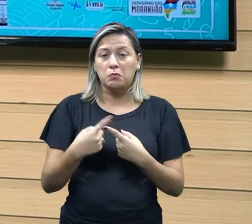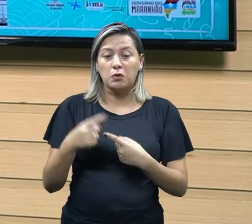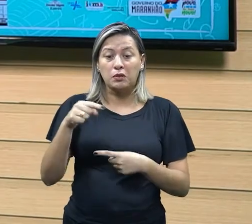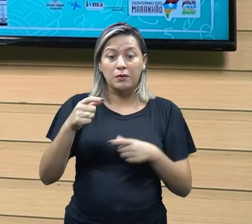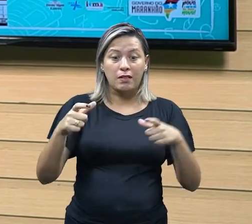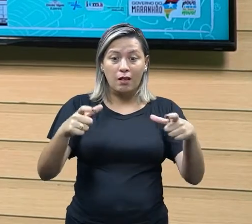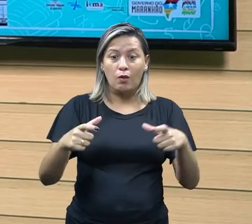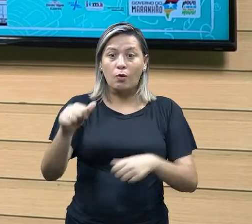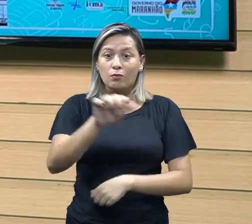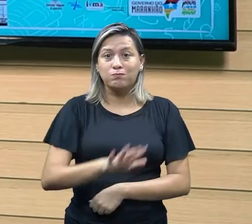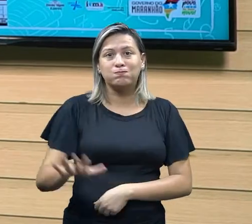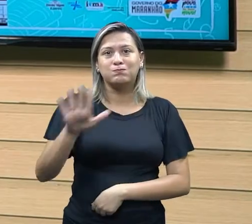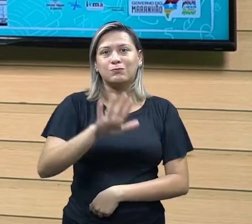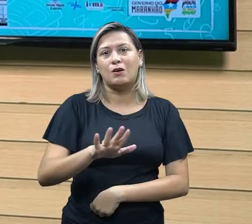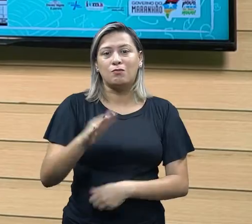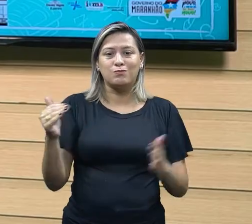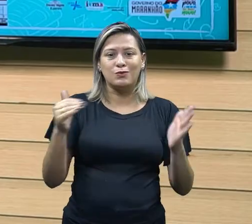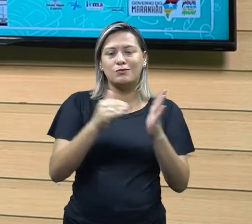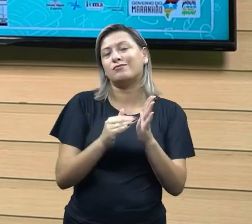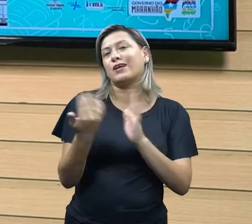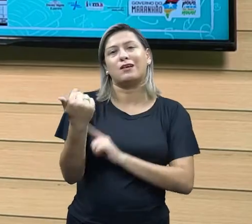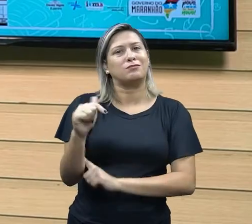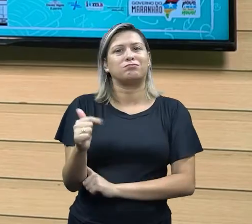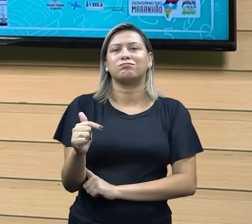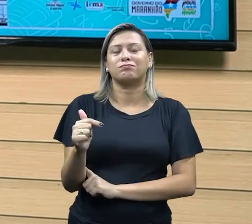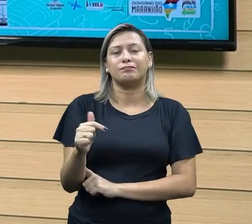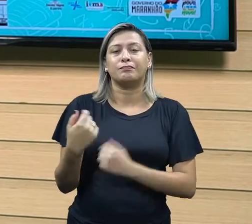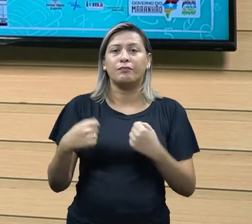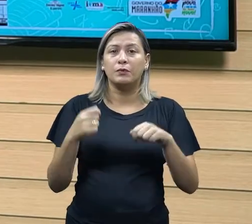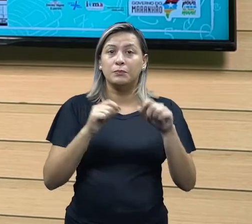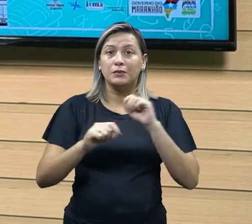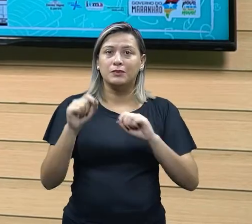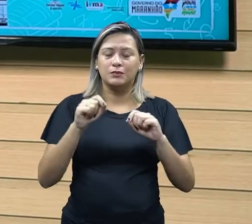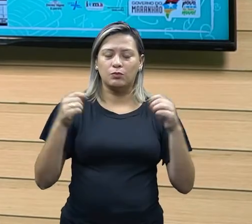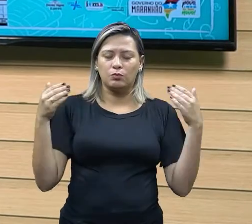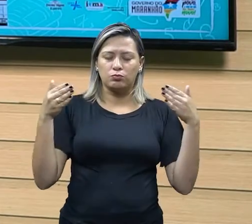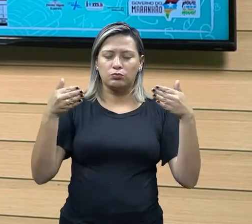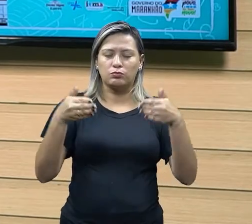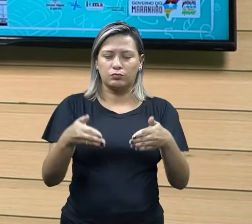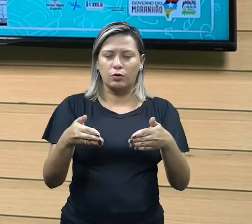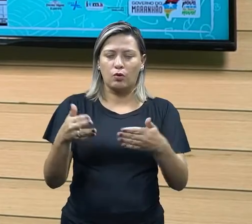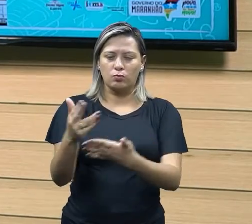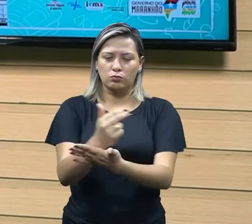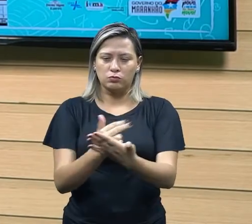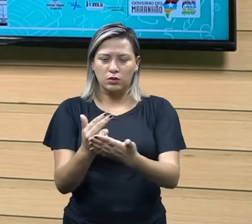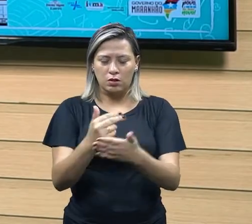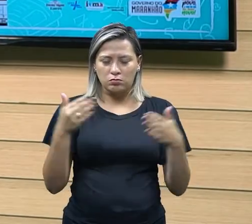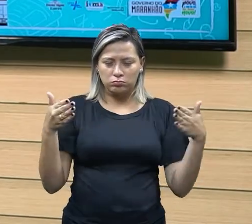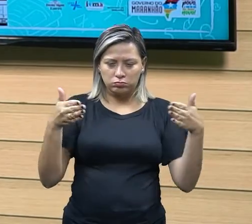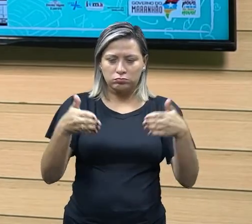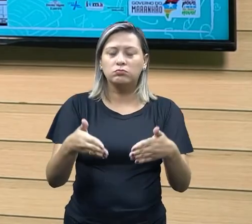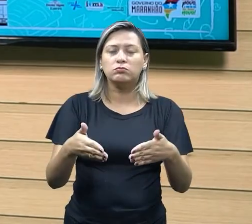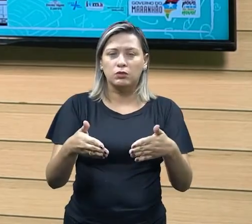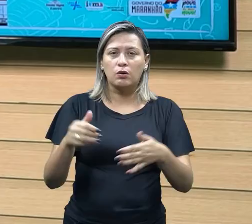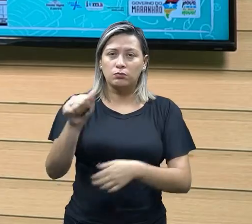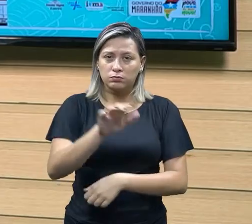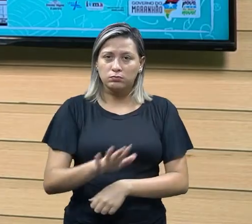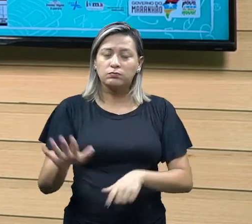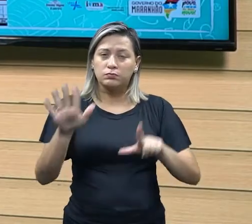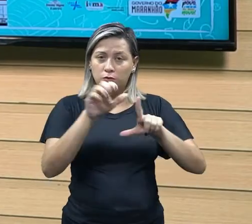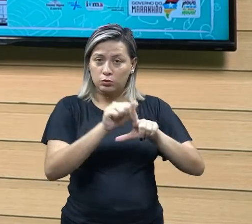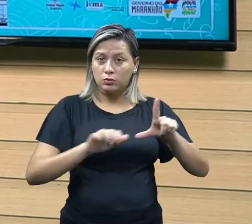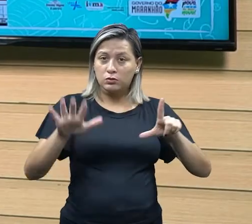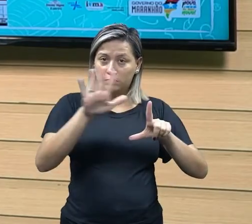realmente é um espaço infinito de trabalho. Então o ideal é deixar ele sempre centralizado, no espaço ali